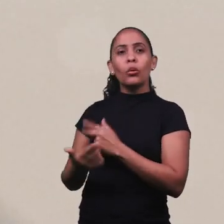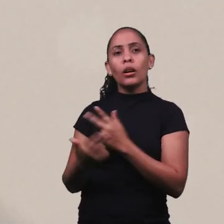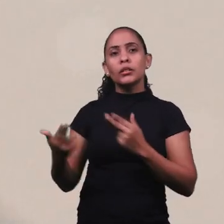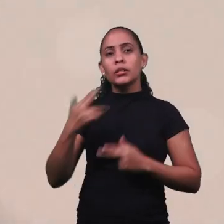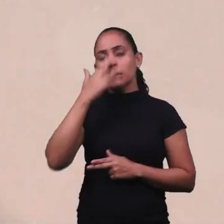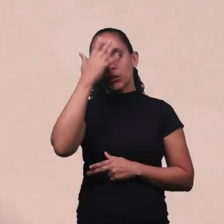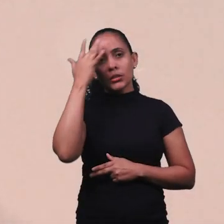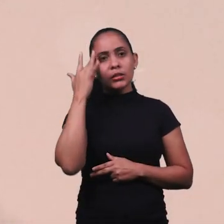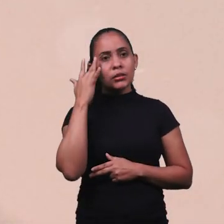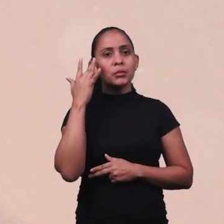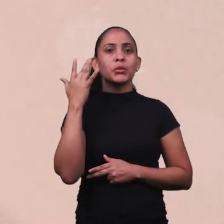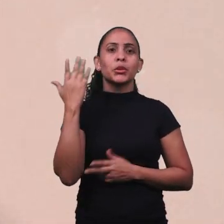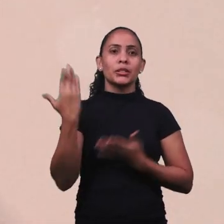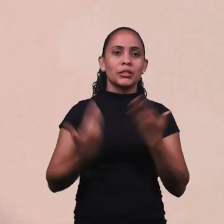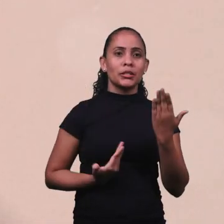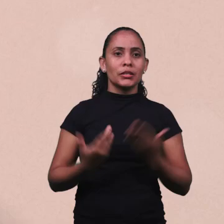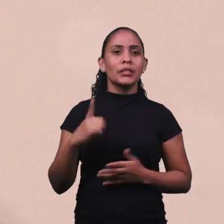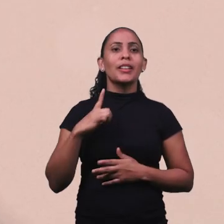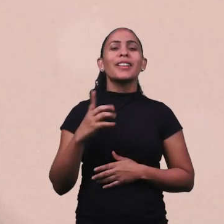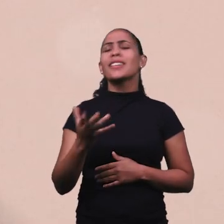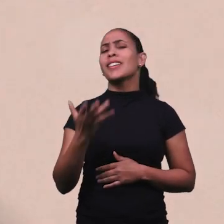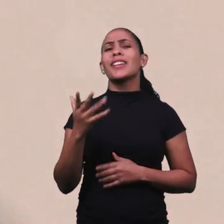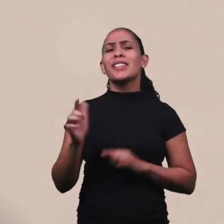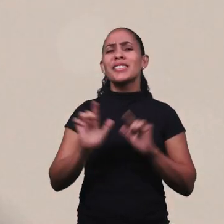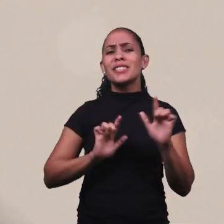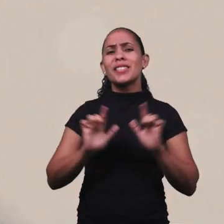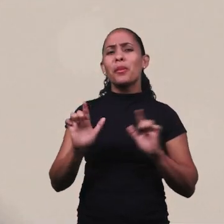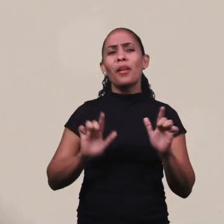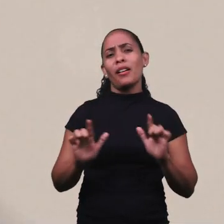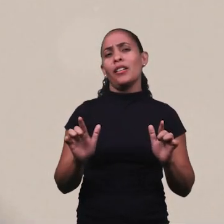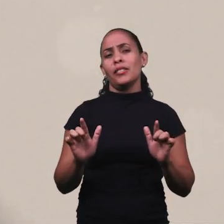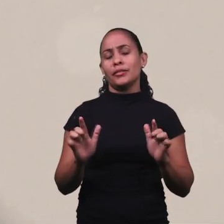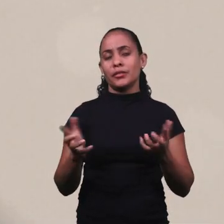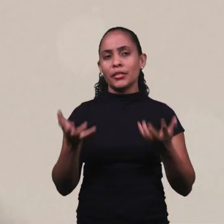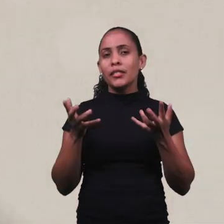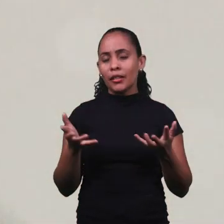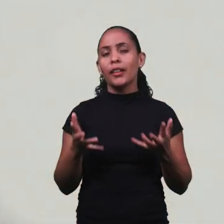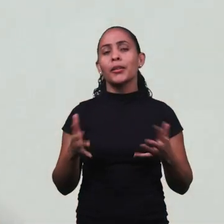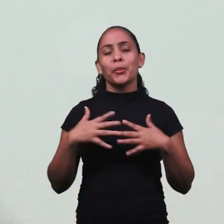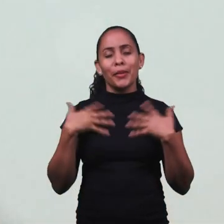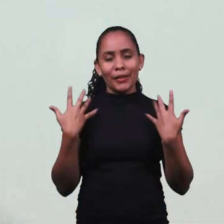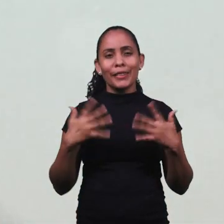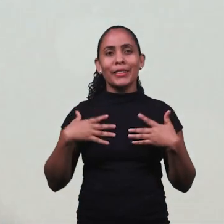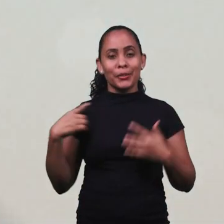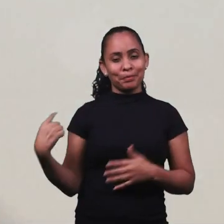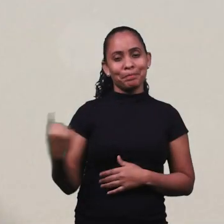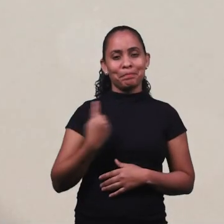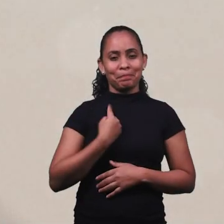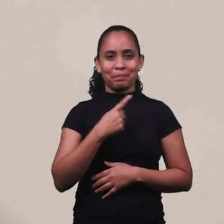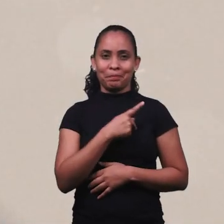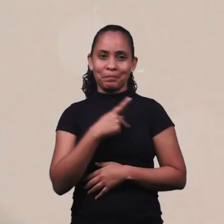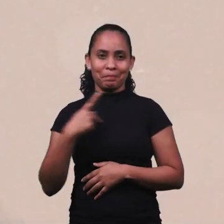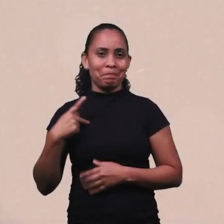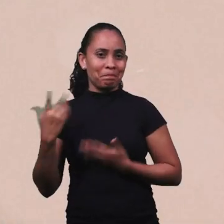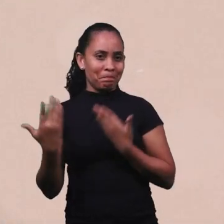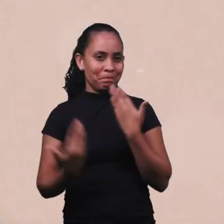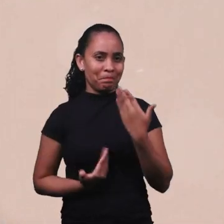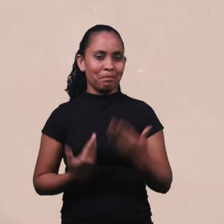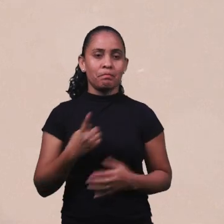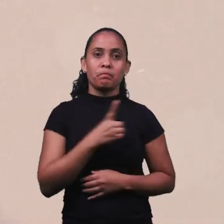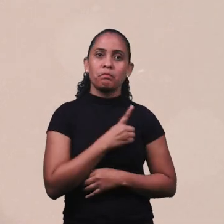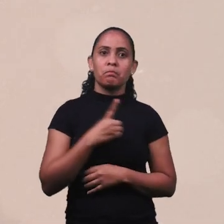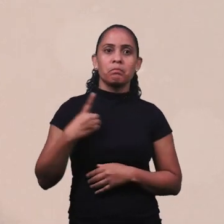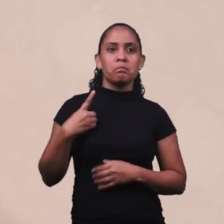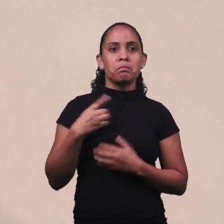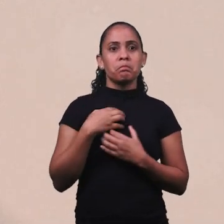estão aí nas igrejas, querendo as montanhas, querendo servir ao Senhor com alegria? E cabe a nós, pastores,